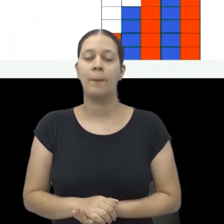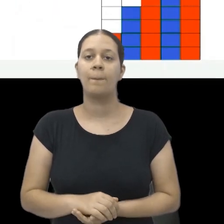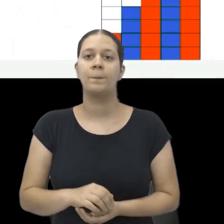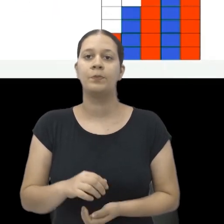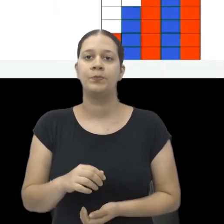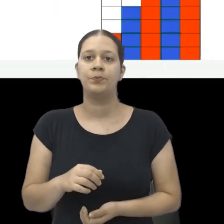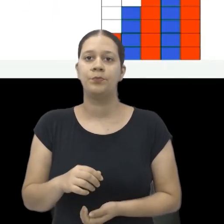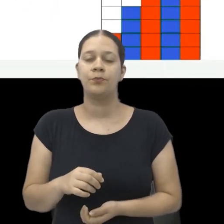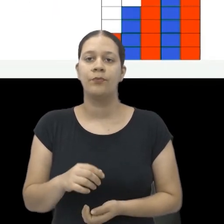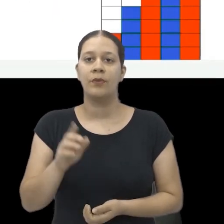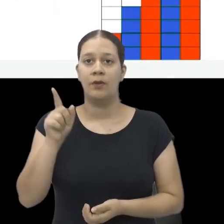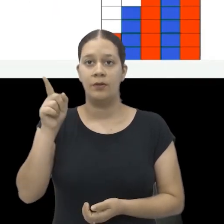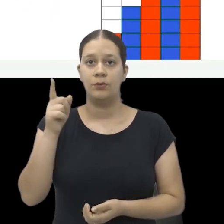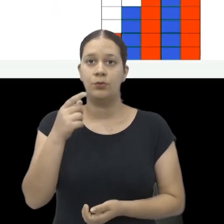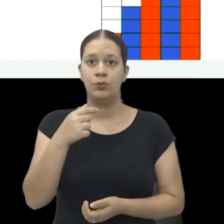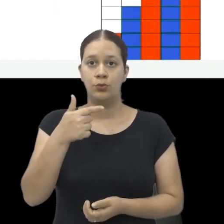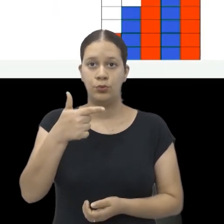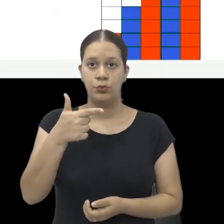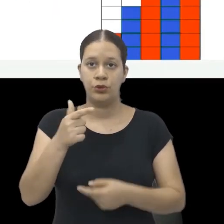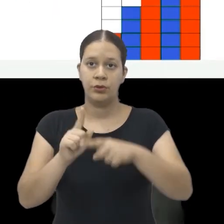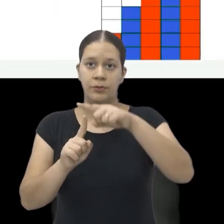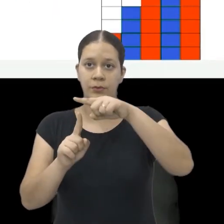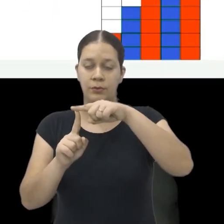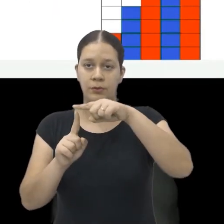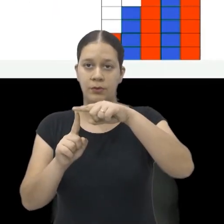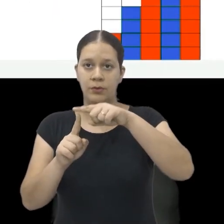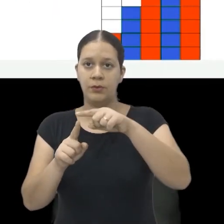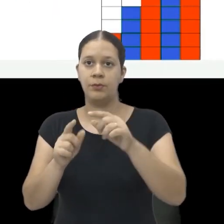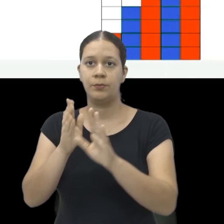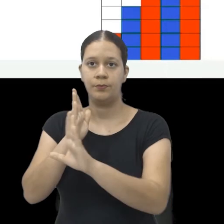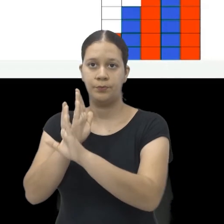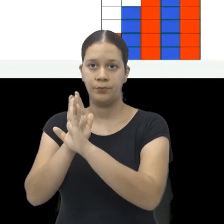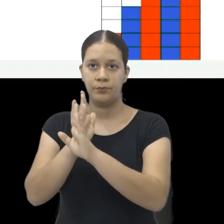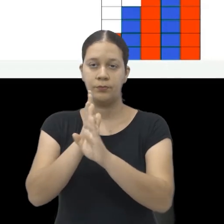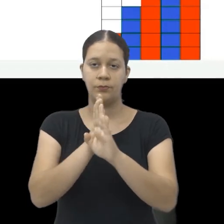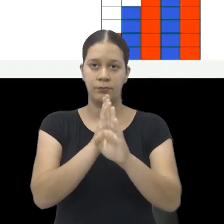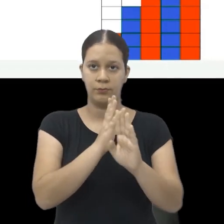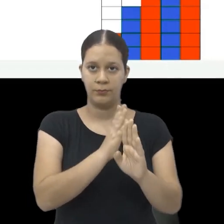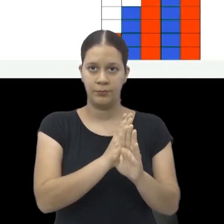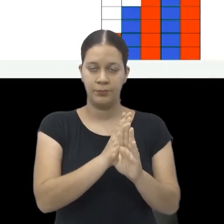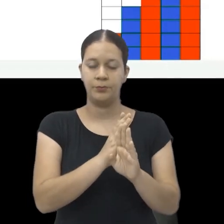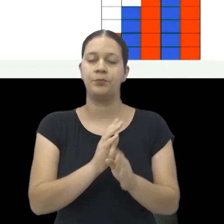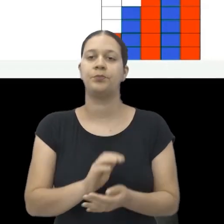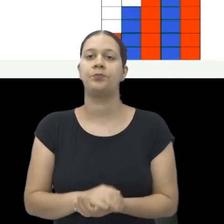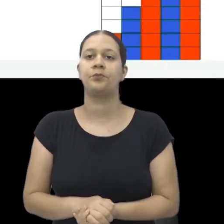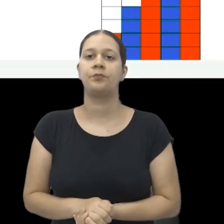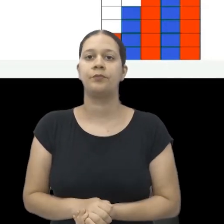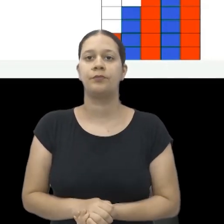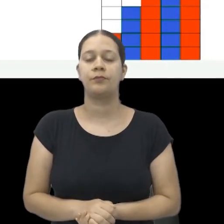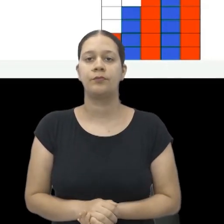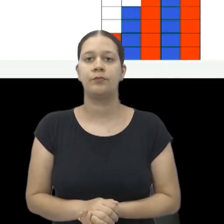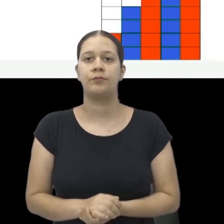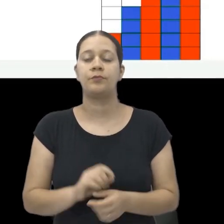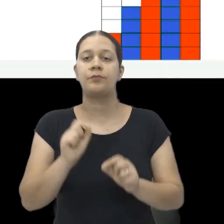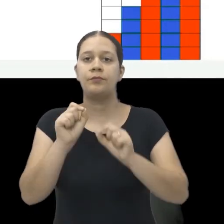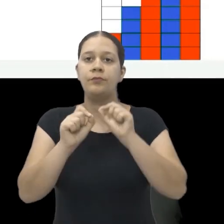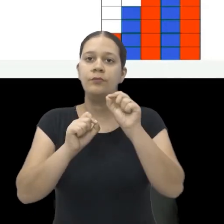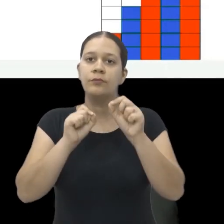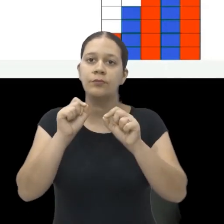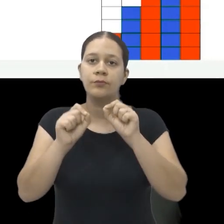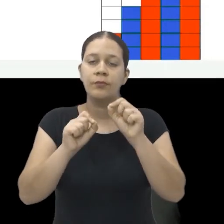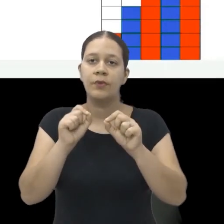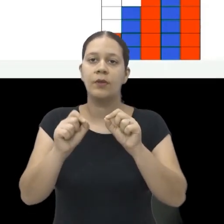Queridos alunos, eu trago aqui dois tipos de sequência, as sequências recursivas e as sequências não recursivas. O que